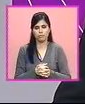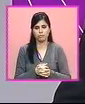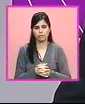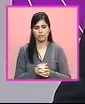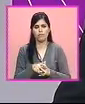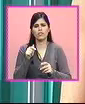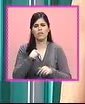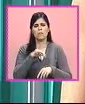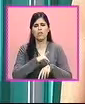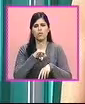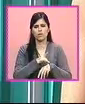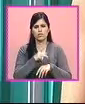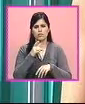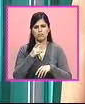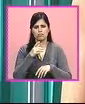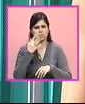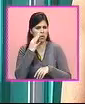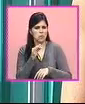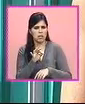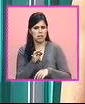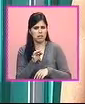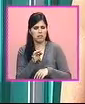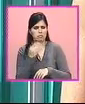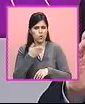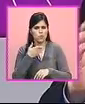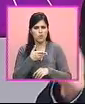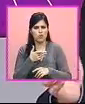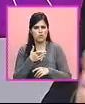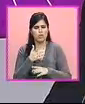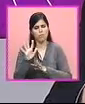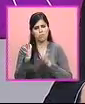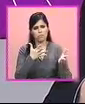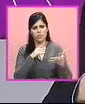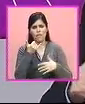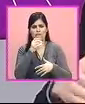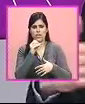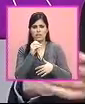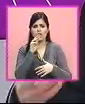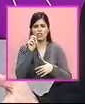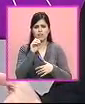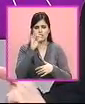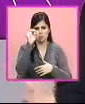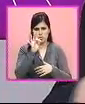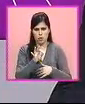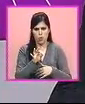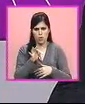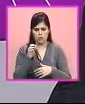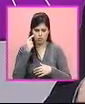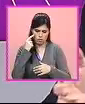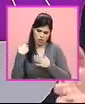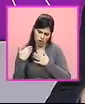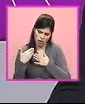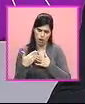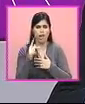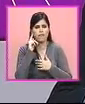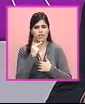uma doença frequente? Cerca de 20 a 30% das pessoas ao longo da vida